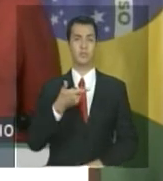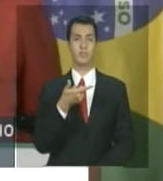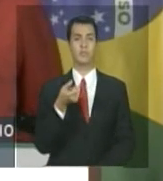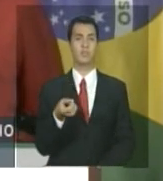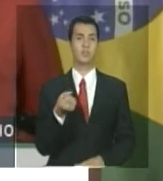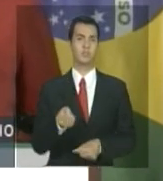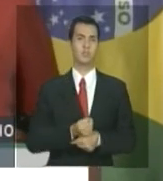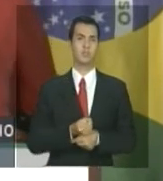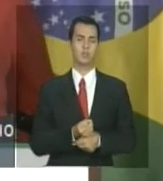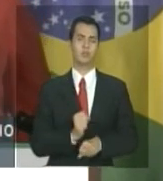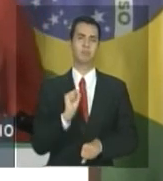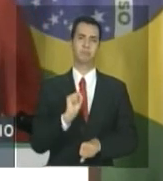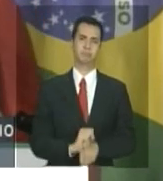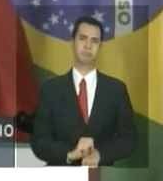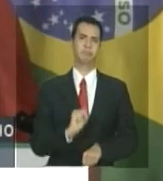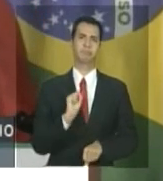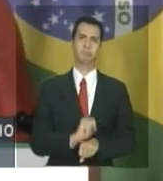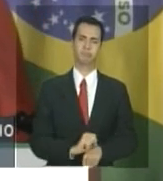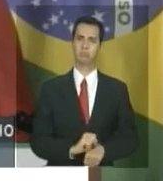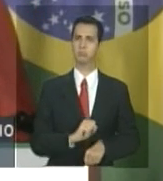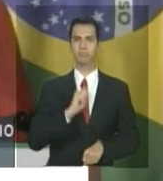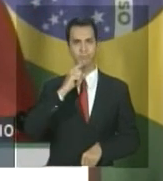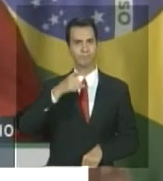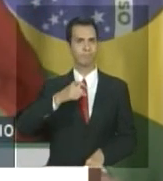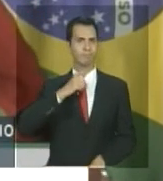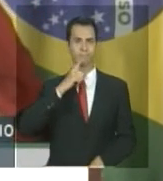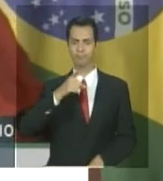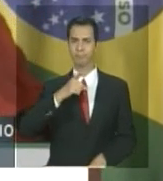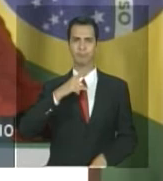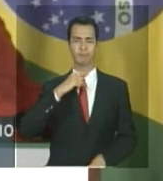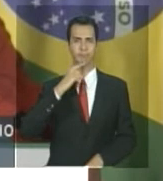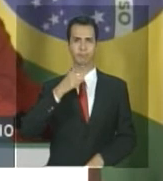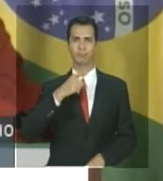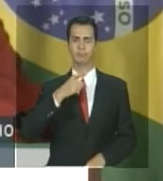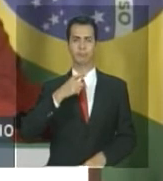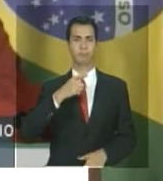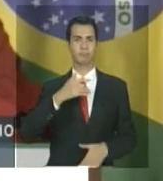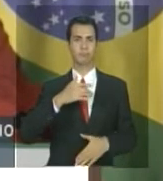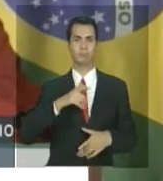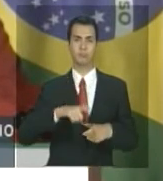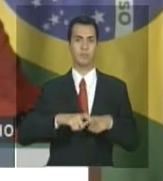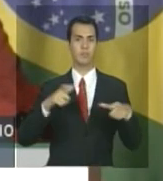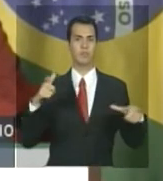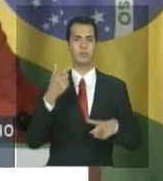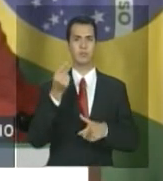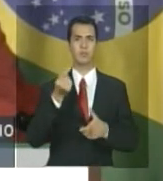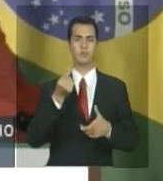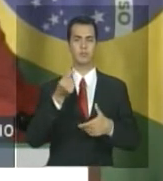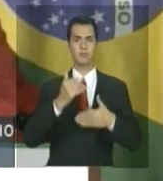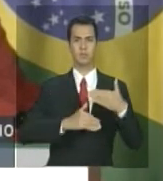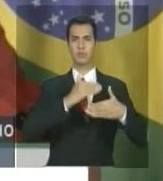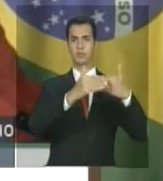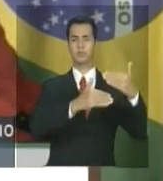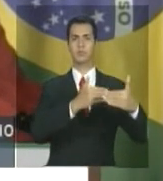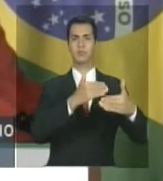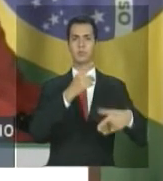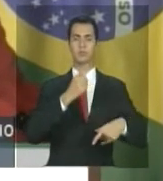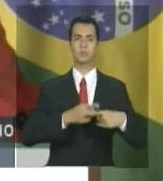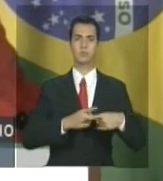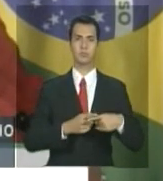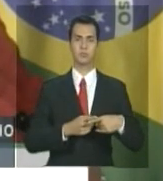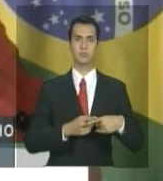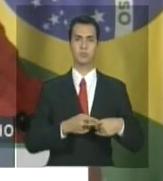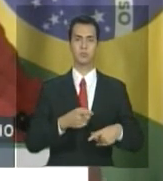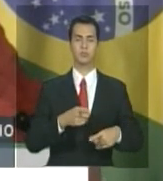marcando passos sem condição de ampliar a nossa taxa de crescimento, portanto,